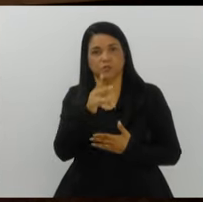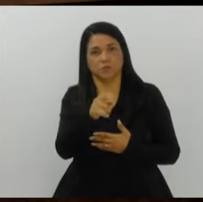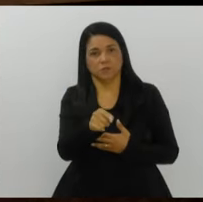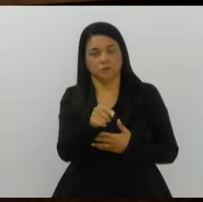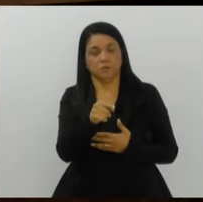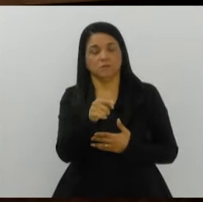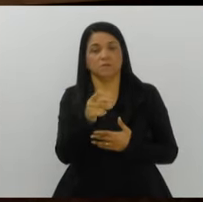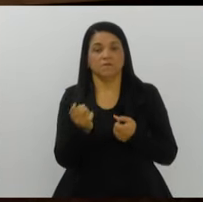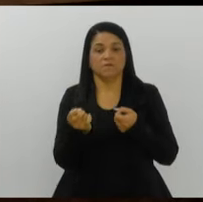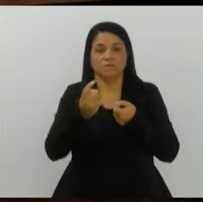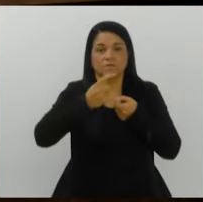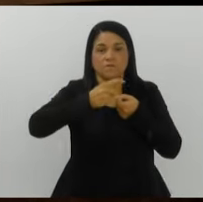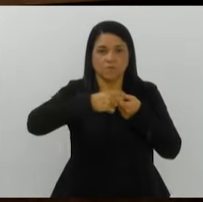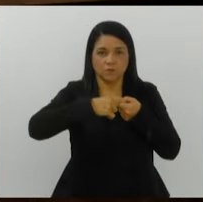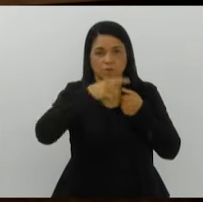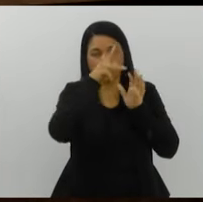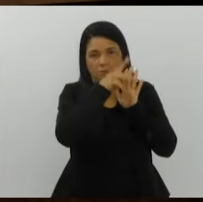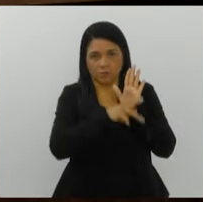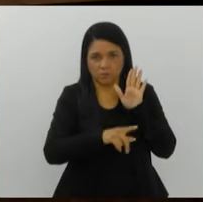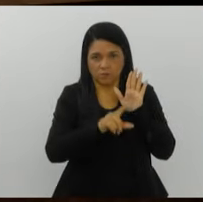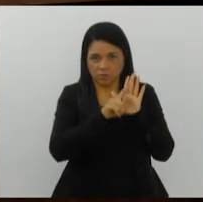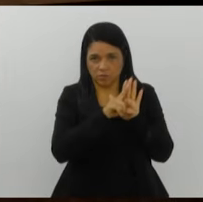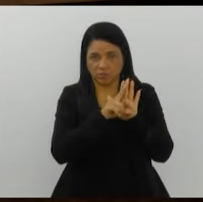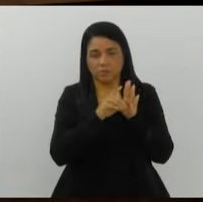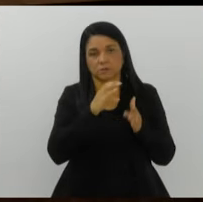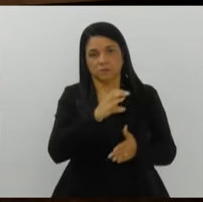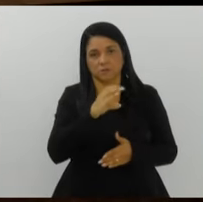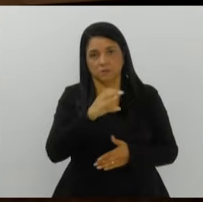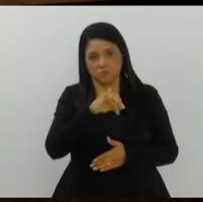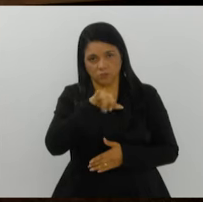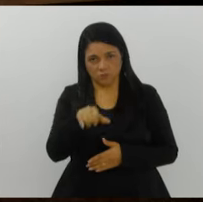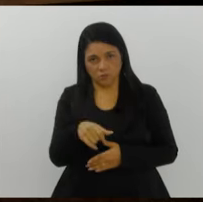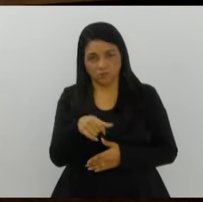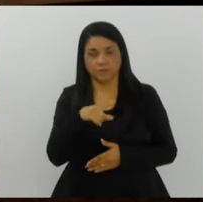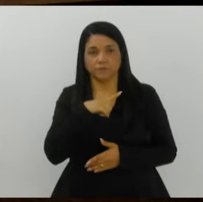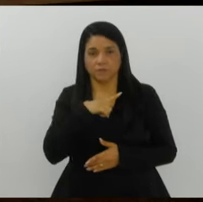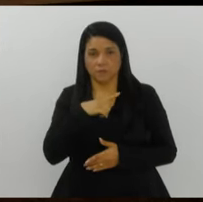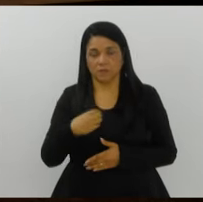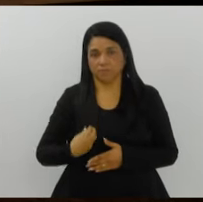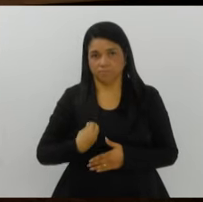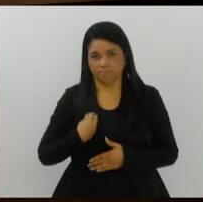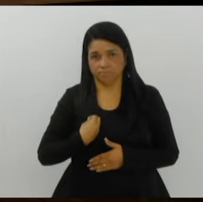esse PL à CCJ, porque existiria o PL